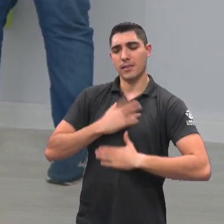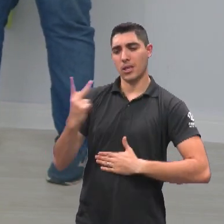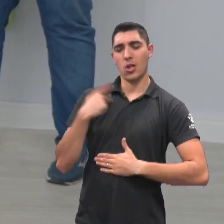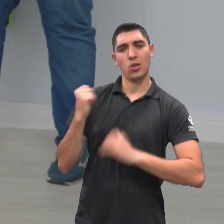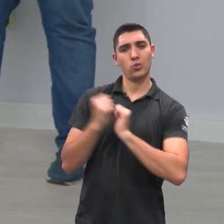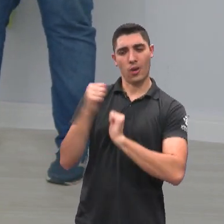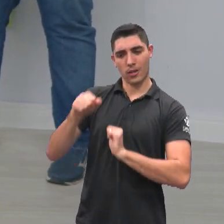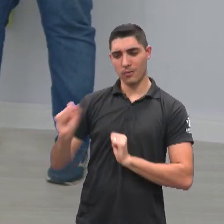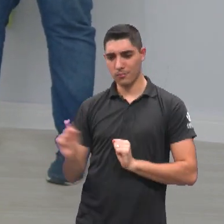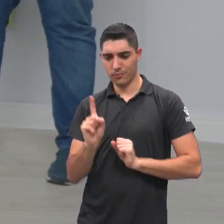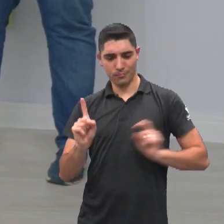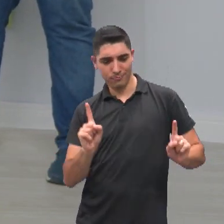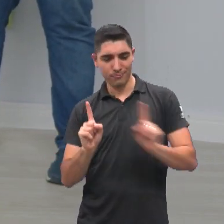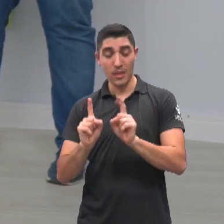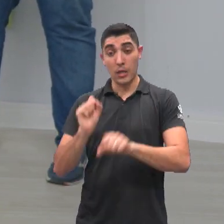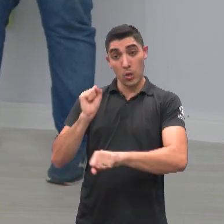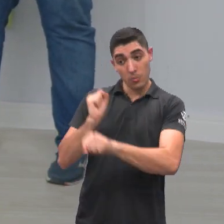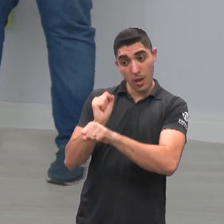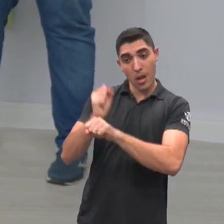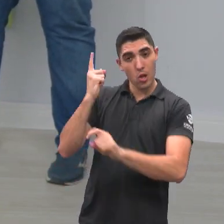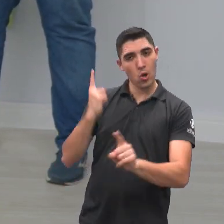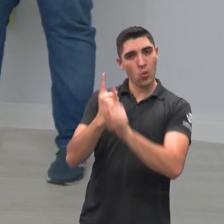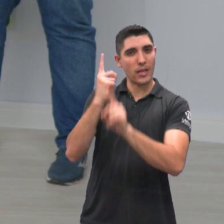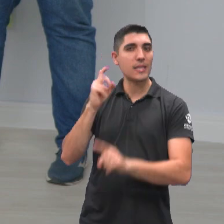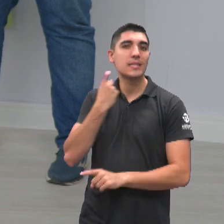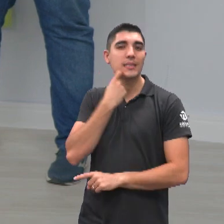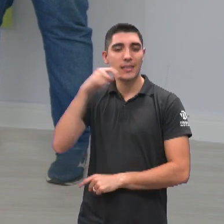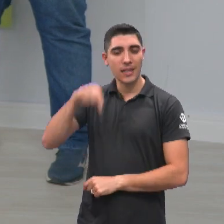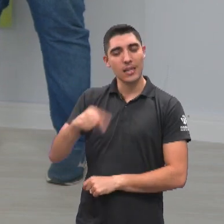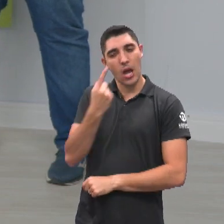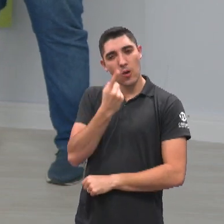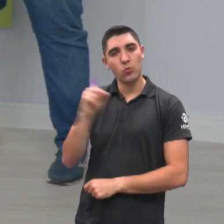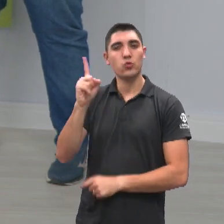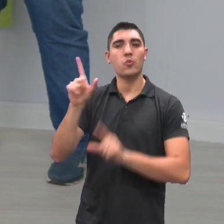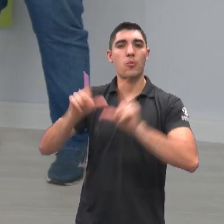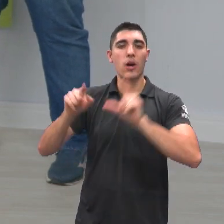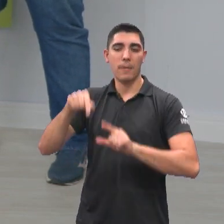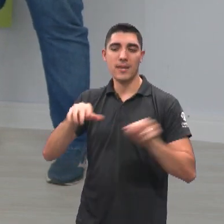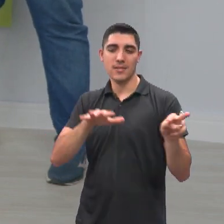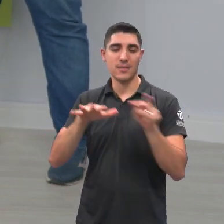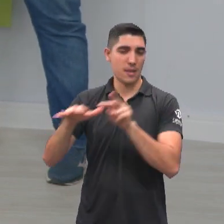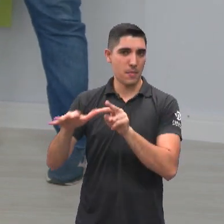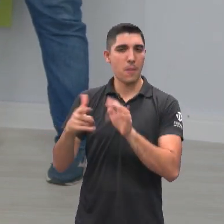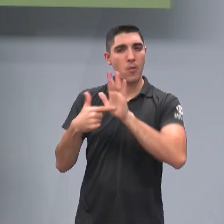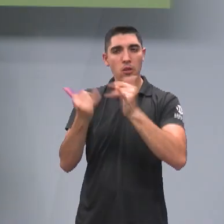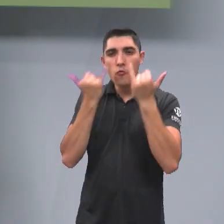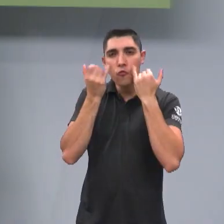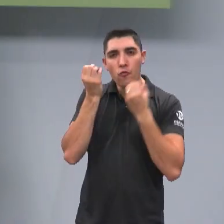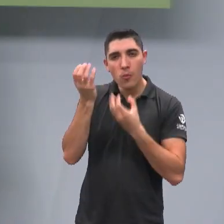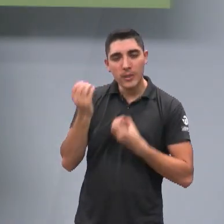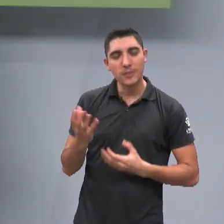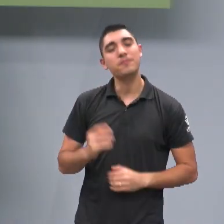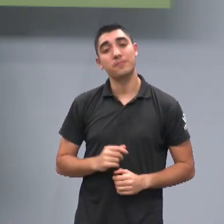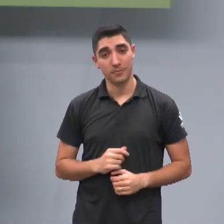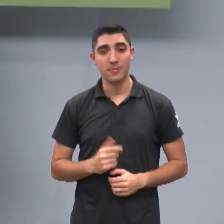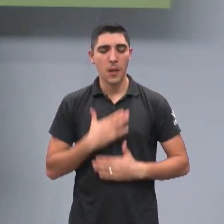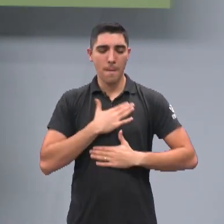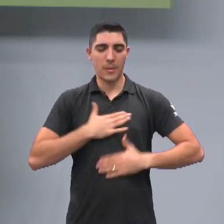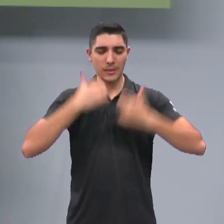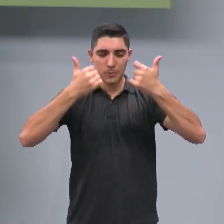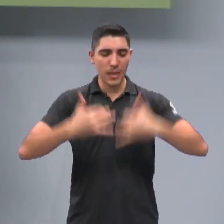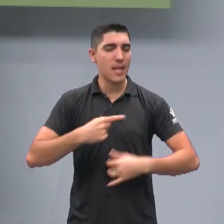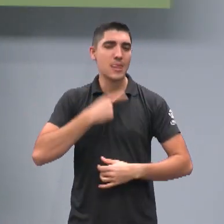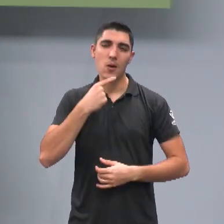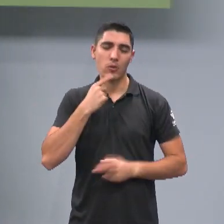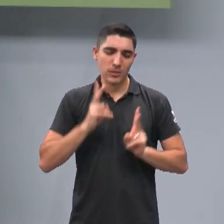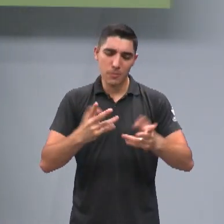Hora contigo. Te espero na sexta-feira pra gente fechar a semana com muita informação do esporte aqui de São José dos Campos. Foi um prazer inenarrável estar em mais um